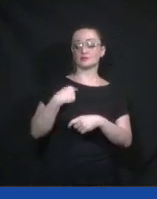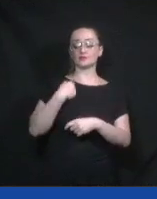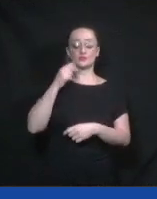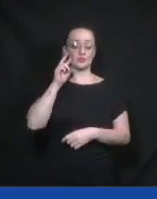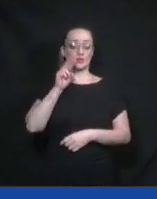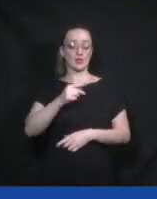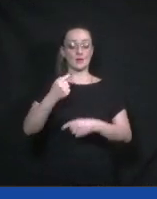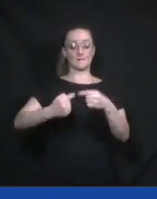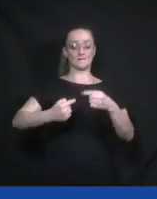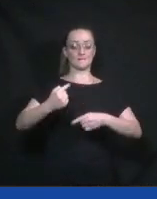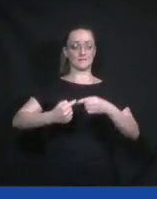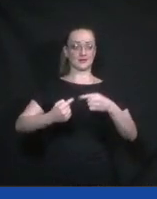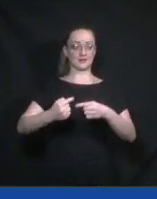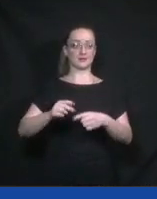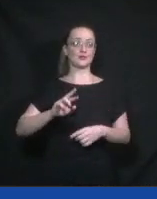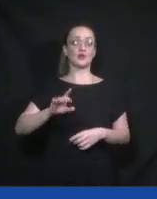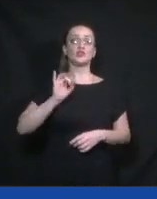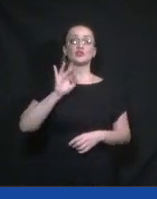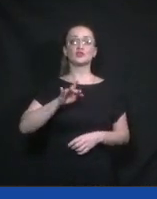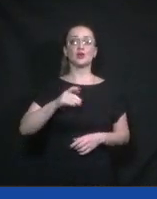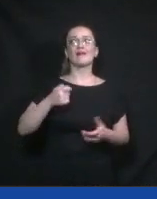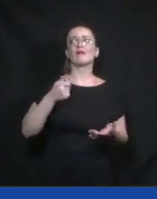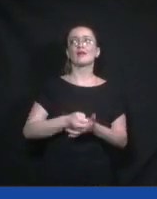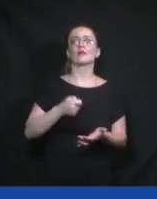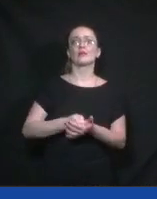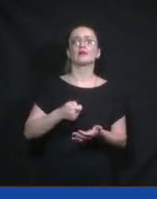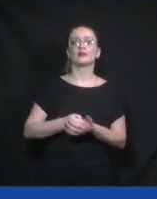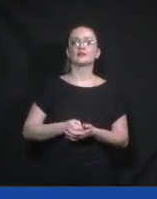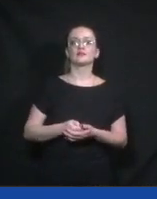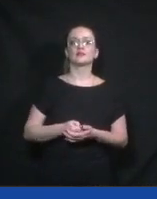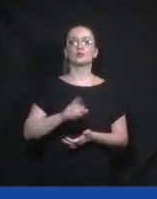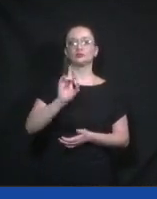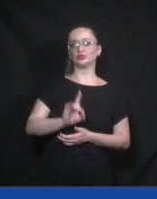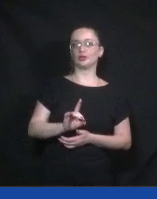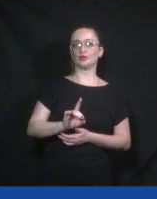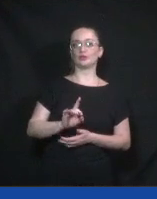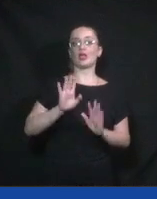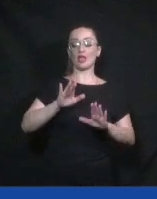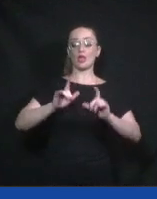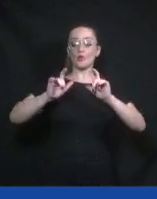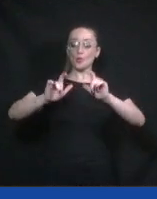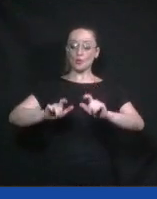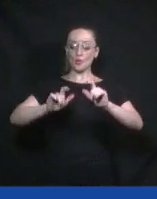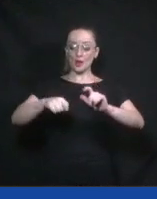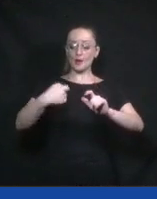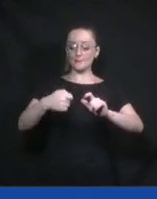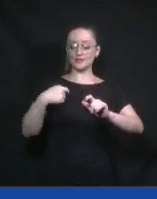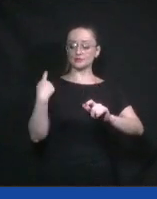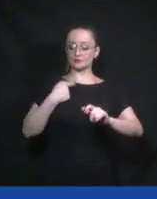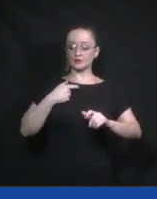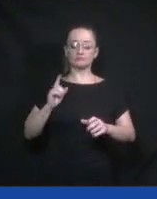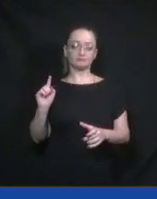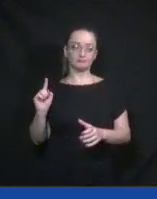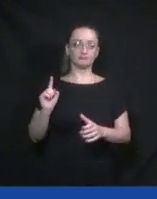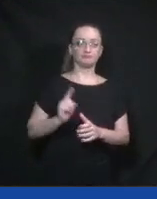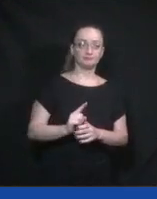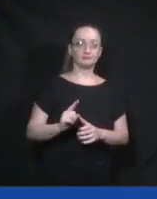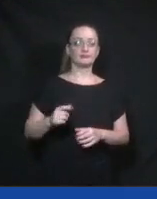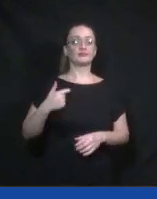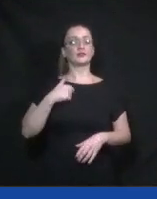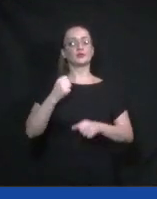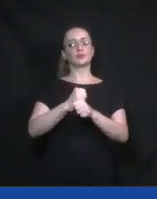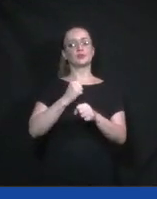olhe para política não somente como um dever e não somente como um direito mas como espaço que precisa ser ocupado para que a gente